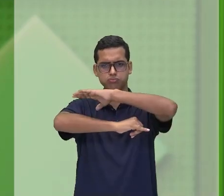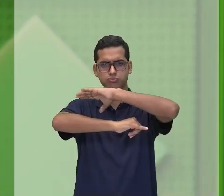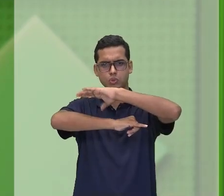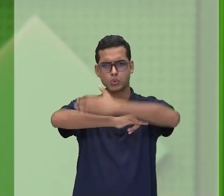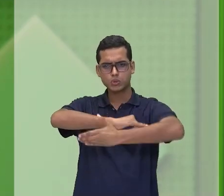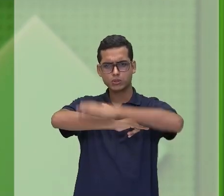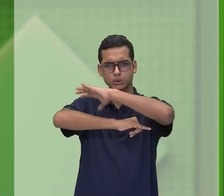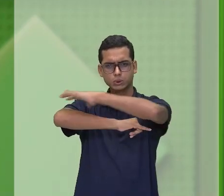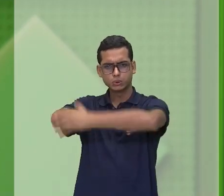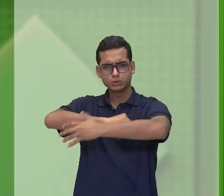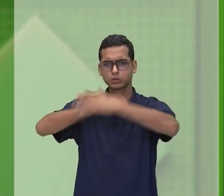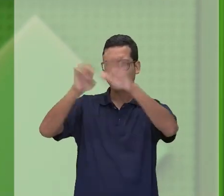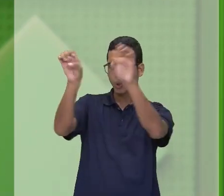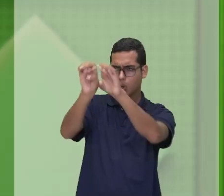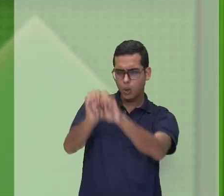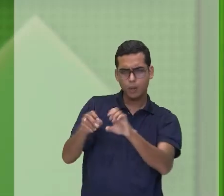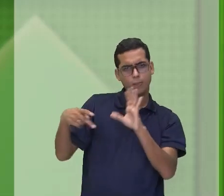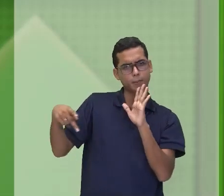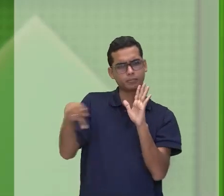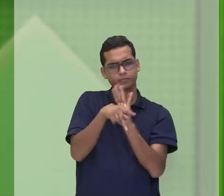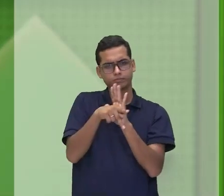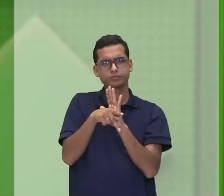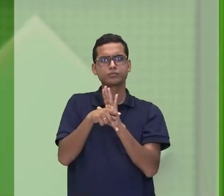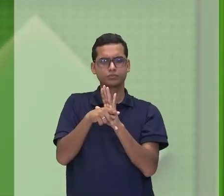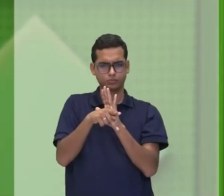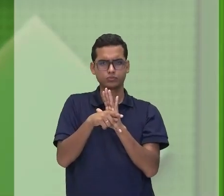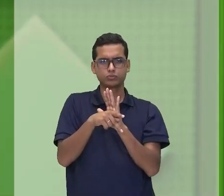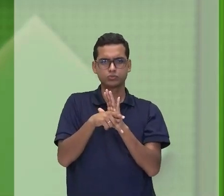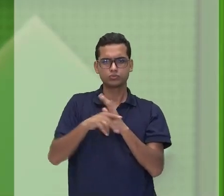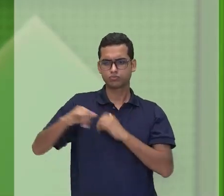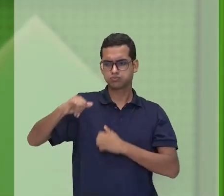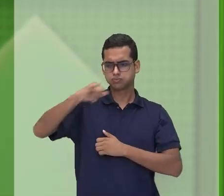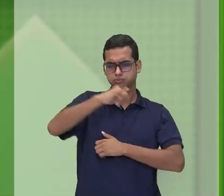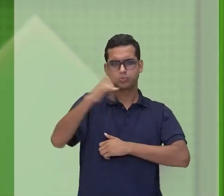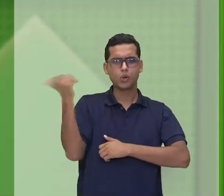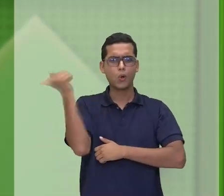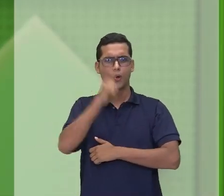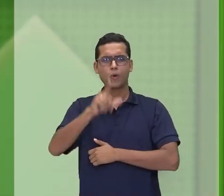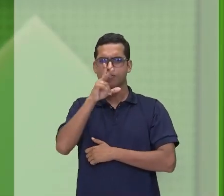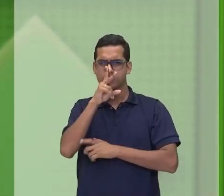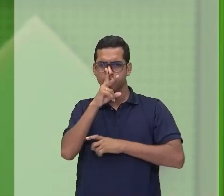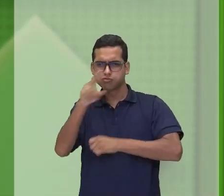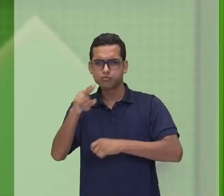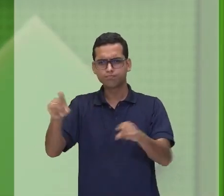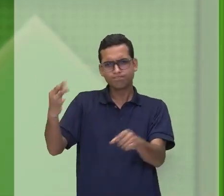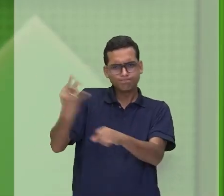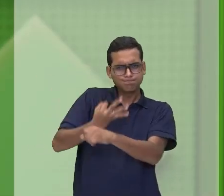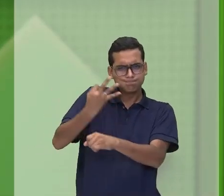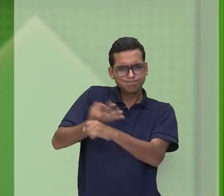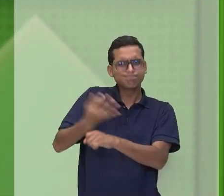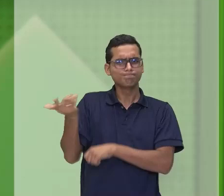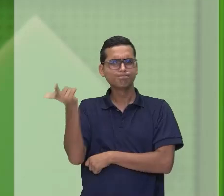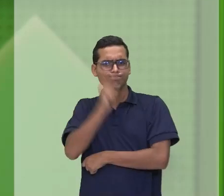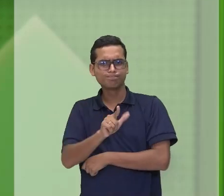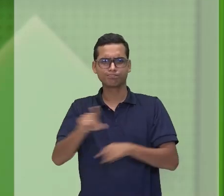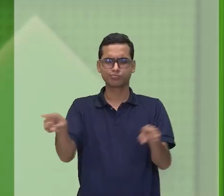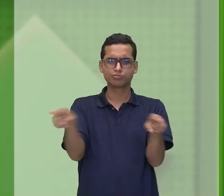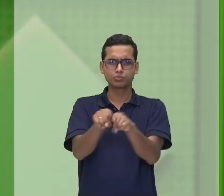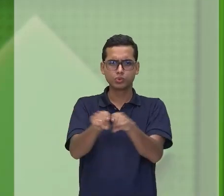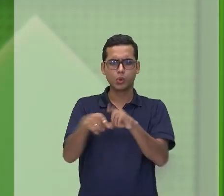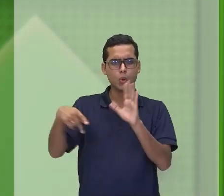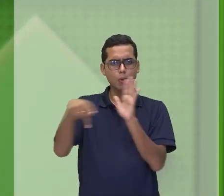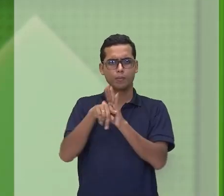que o avião ele tenha força e resistência. E a descoberta